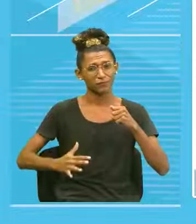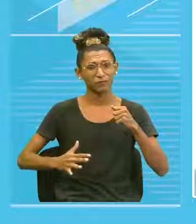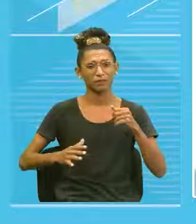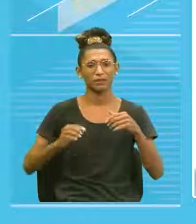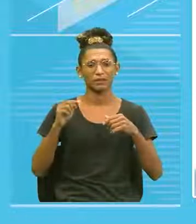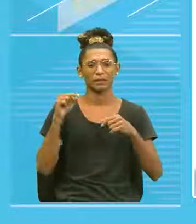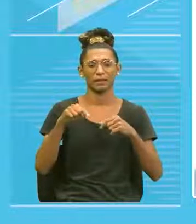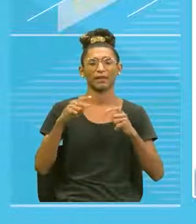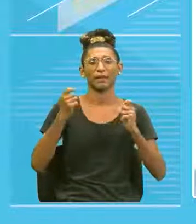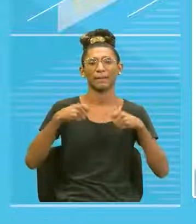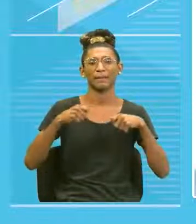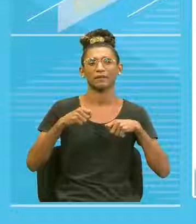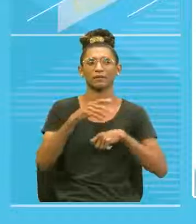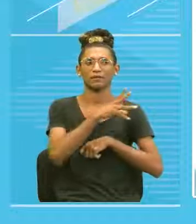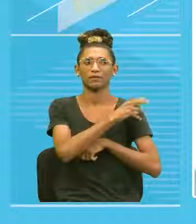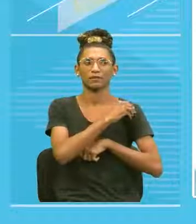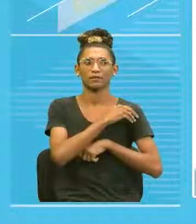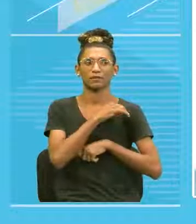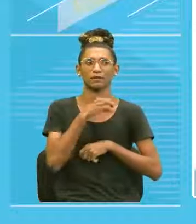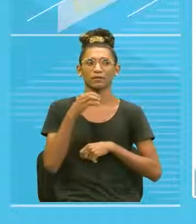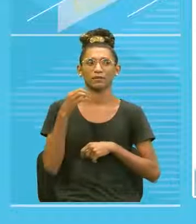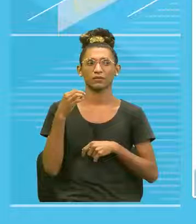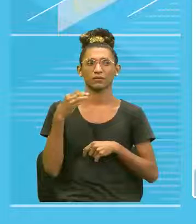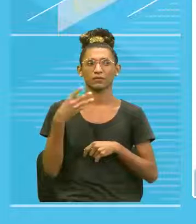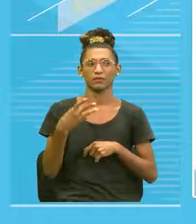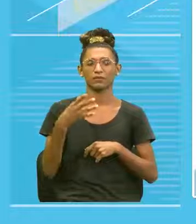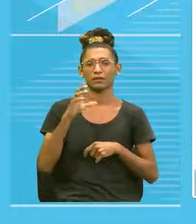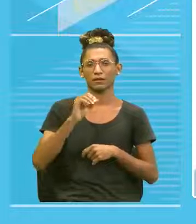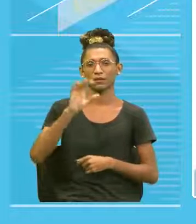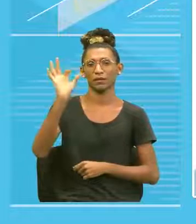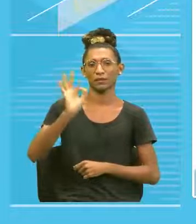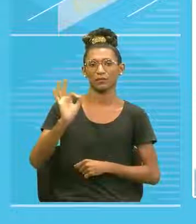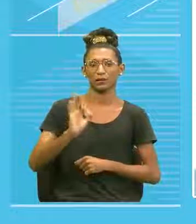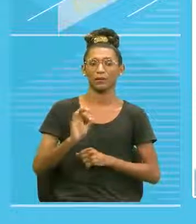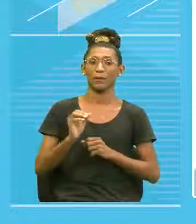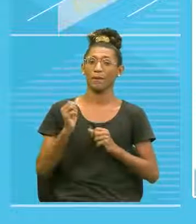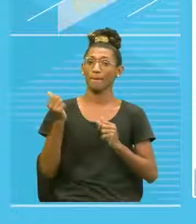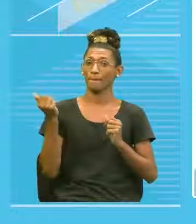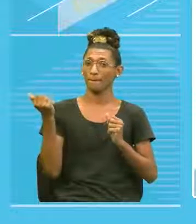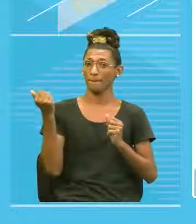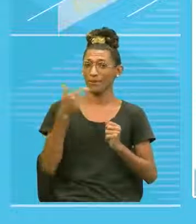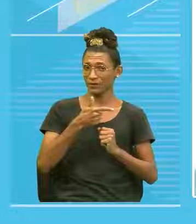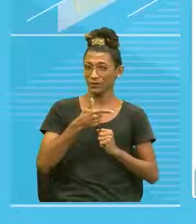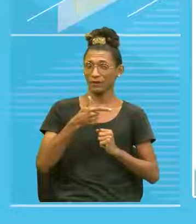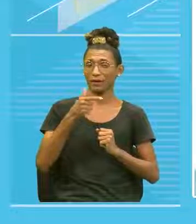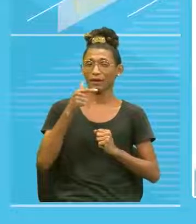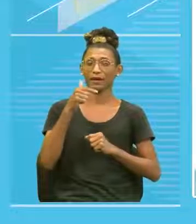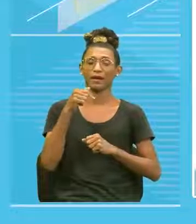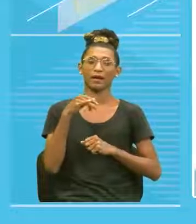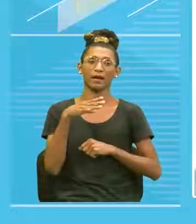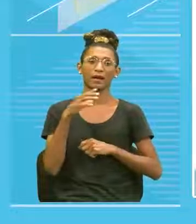e ele tem que ser no mínimo trinta por cento mais barato